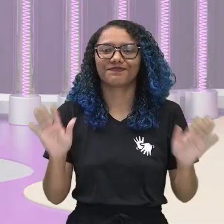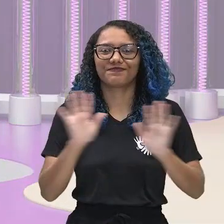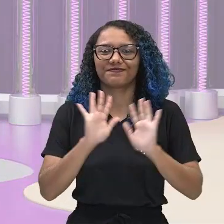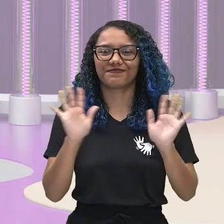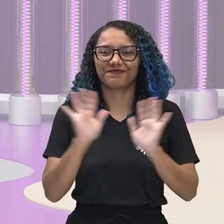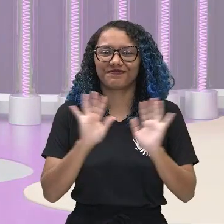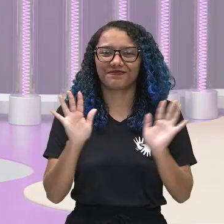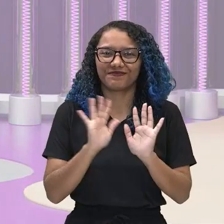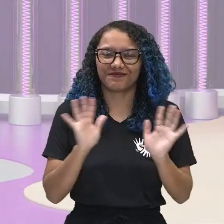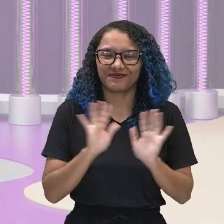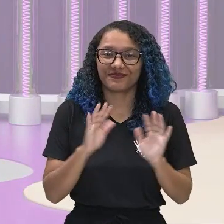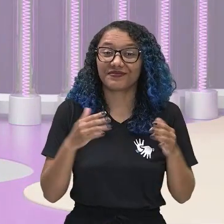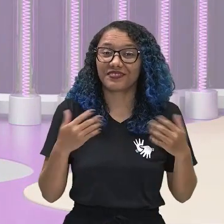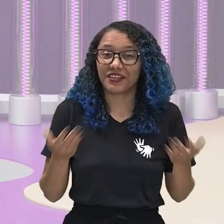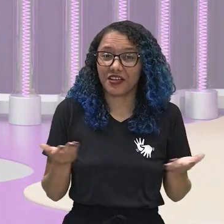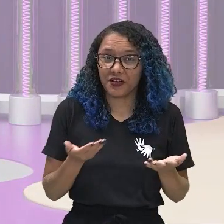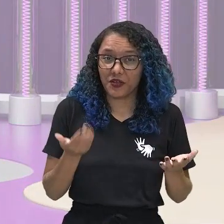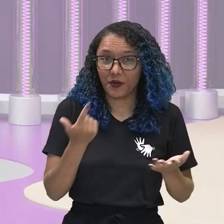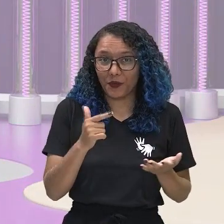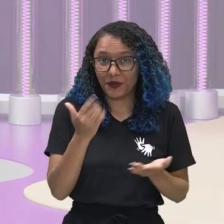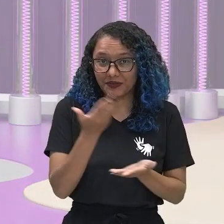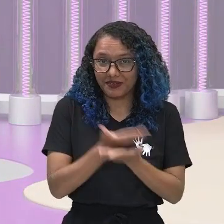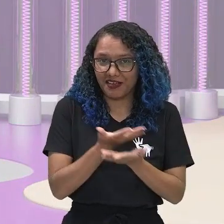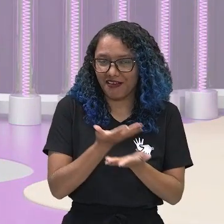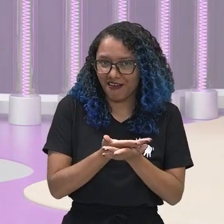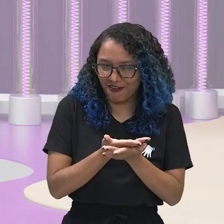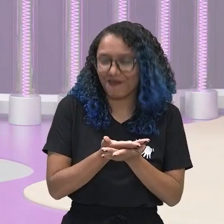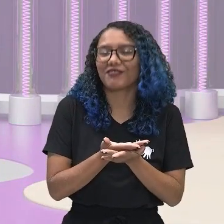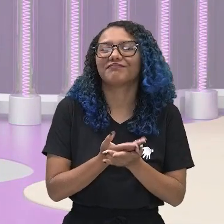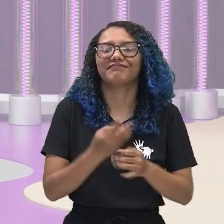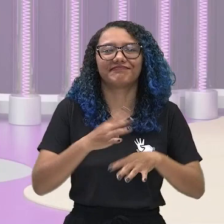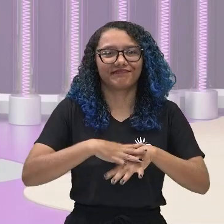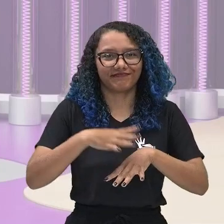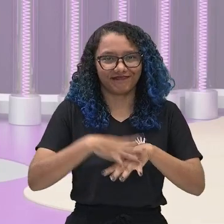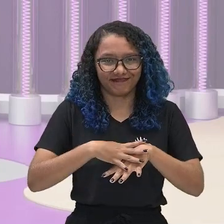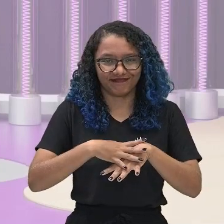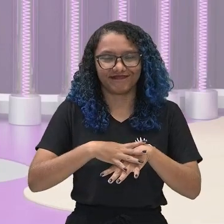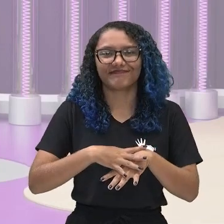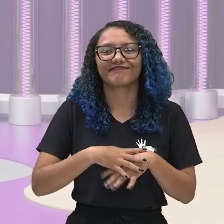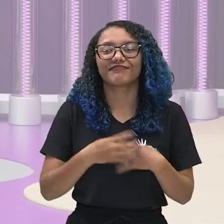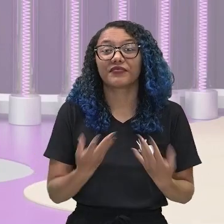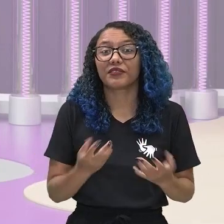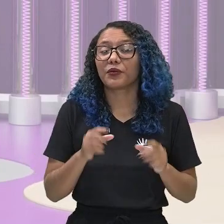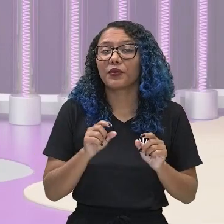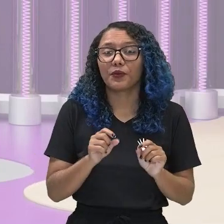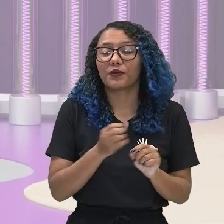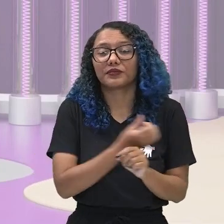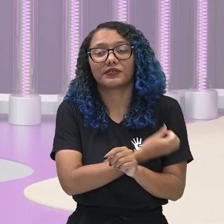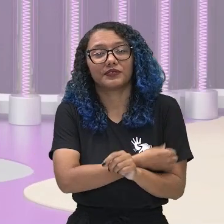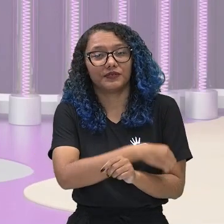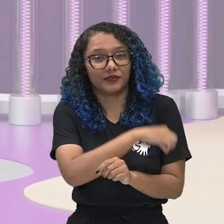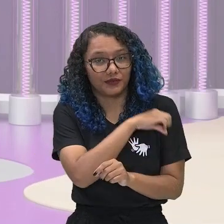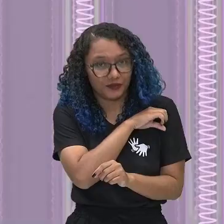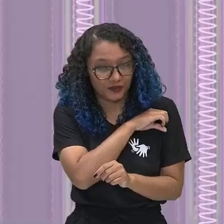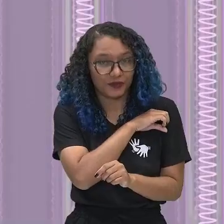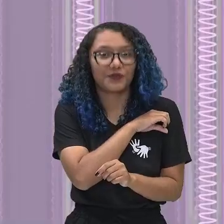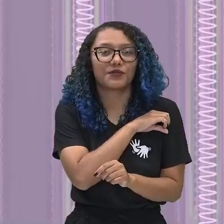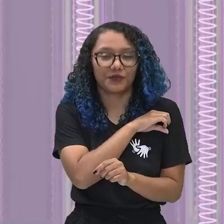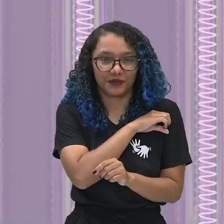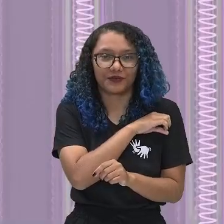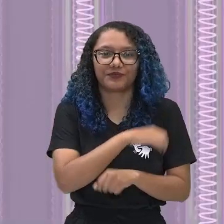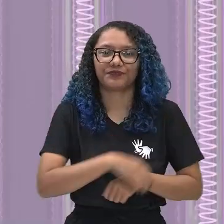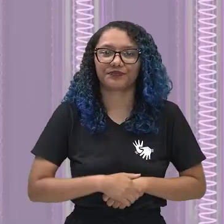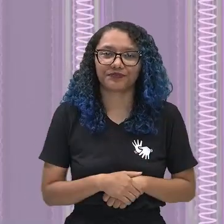Olá, meu povo, e vamos a mais uma aula de matemática do Ensino Fundamental